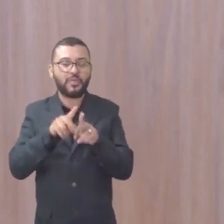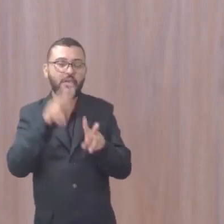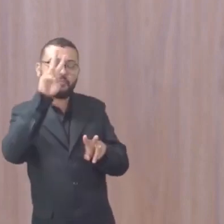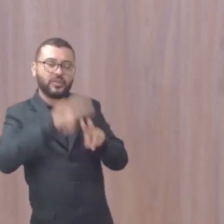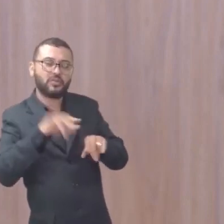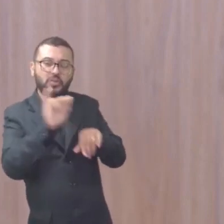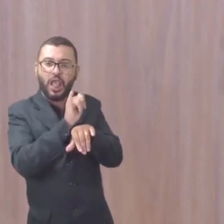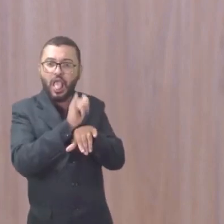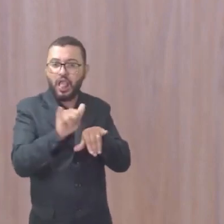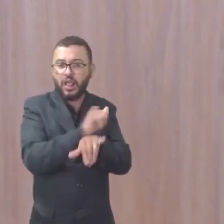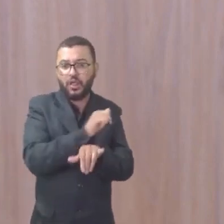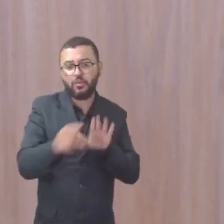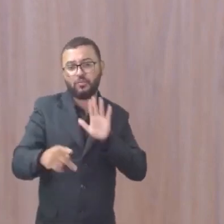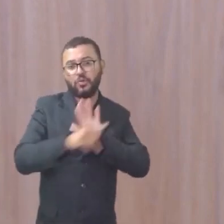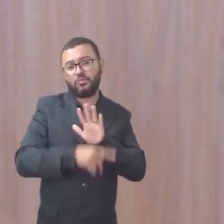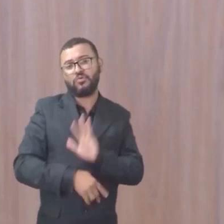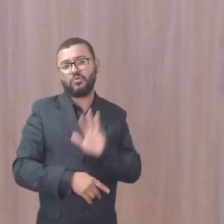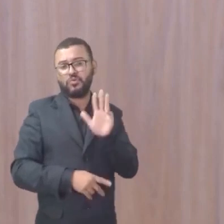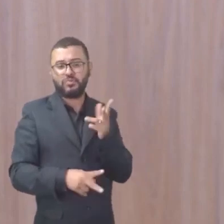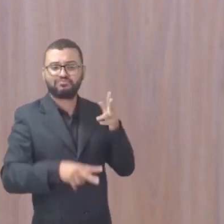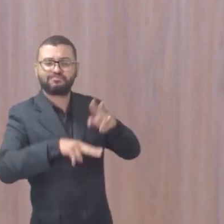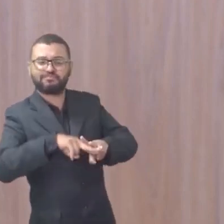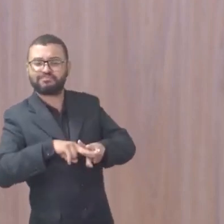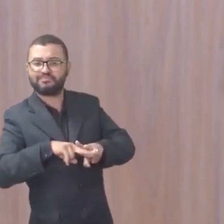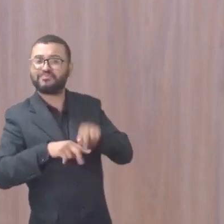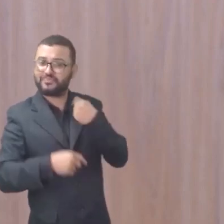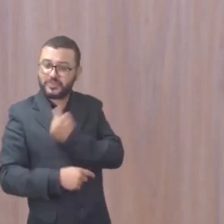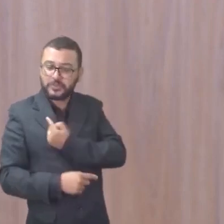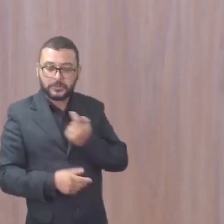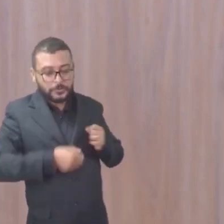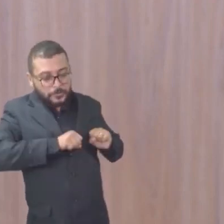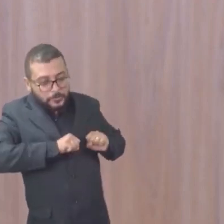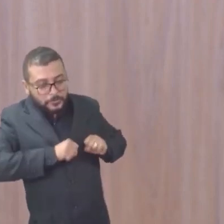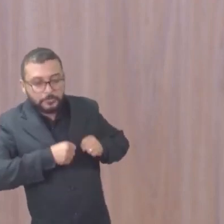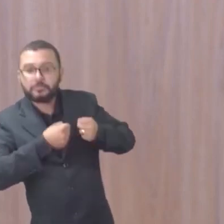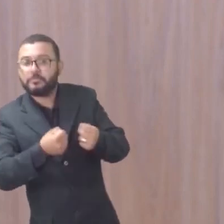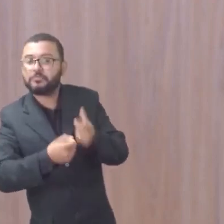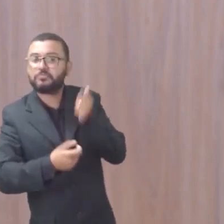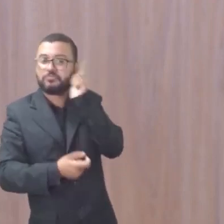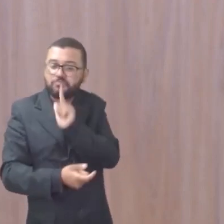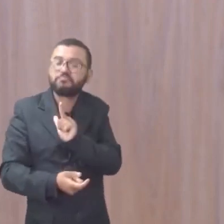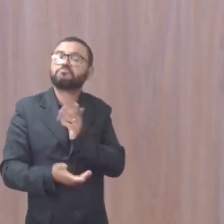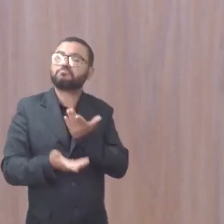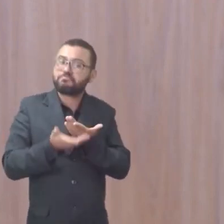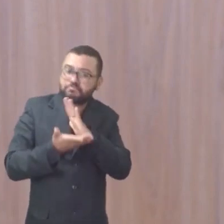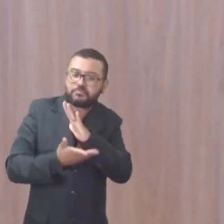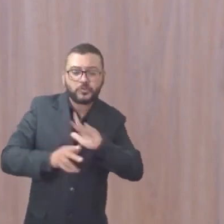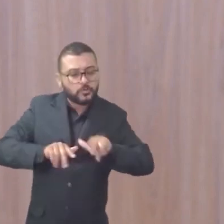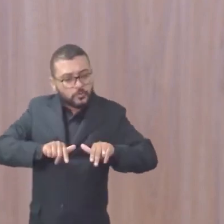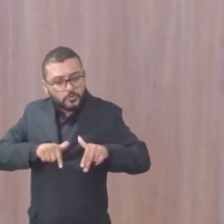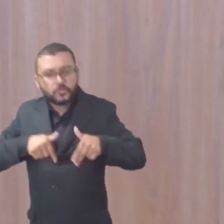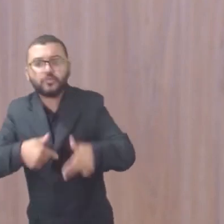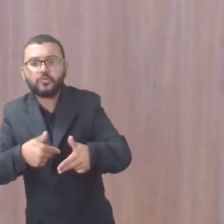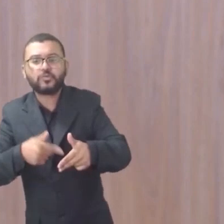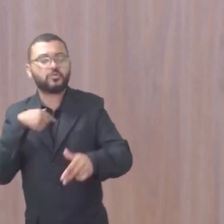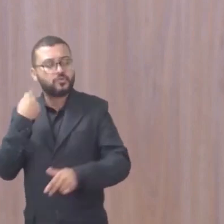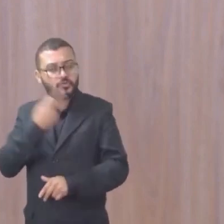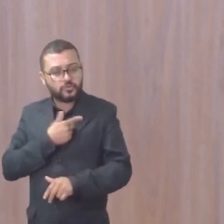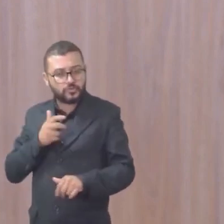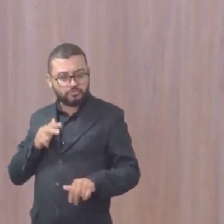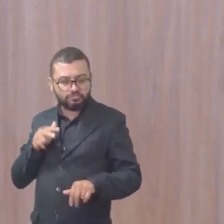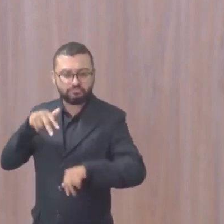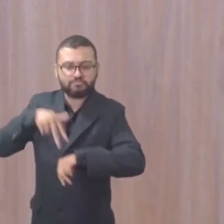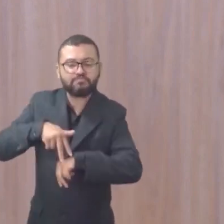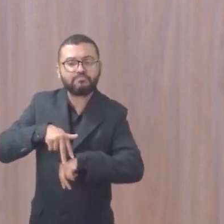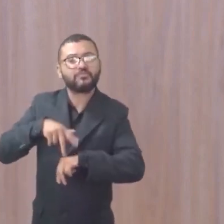Jato, a prisão injusta e ilegal do presidente Lula, a gente vem recuperando o terreno e mostrando a resistência, a resiliência do nosso